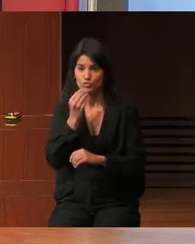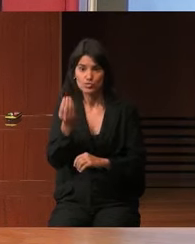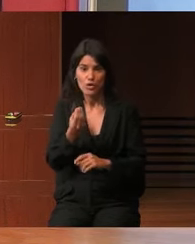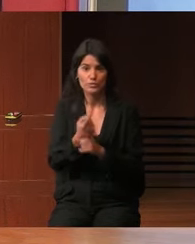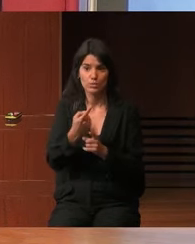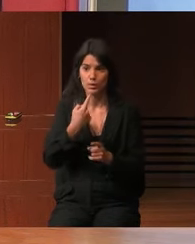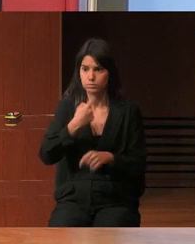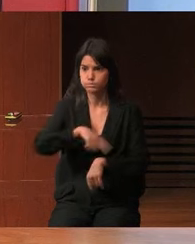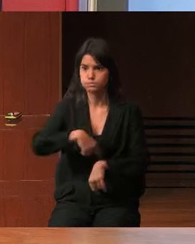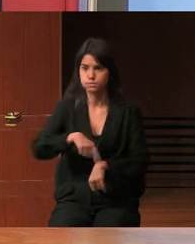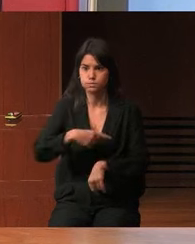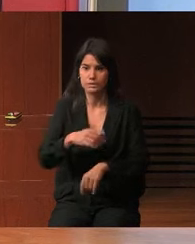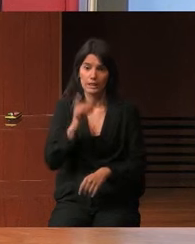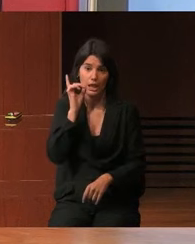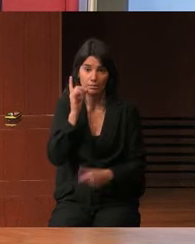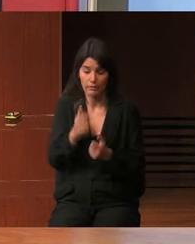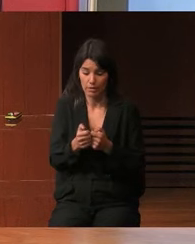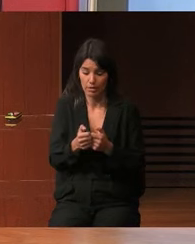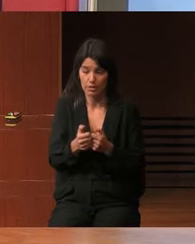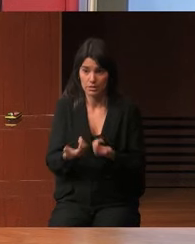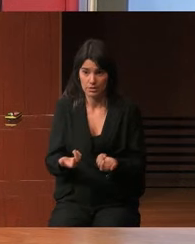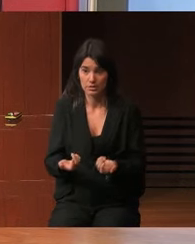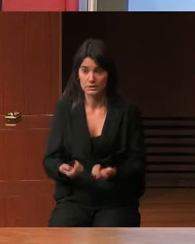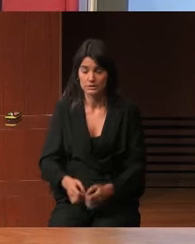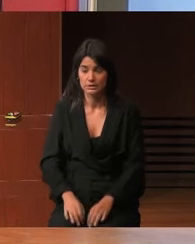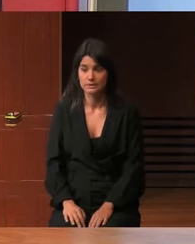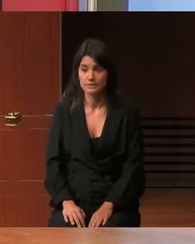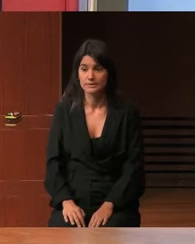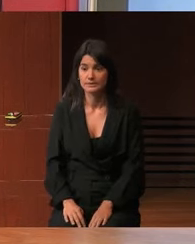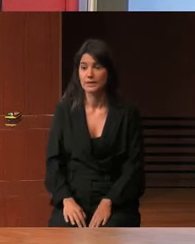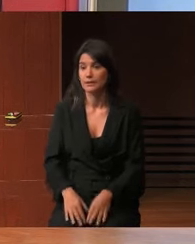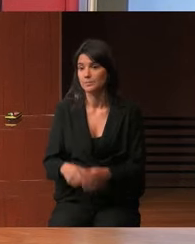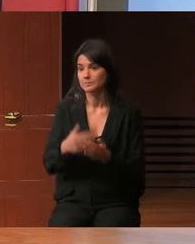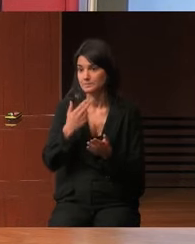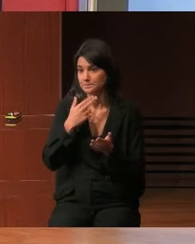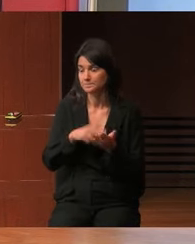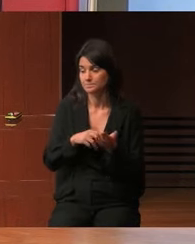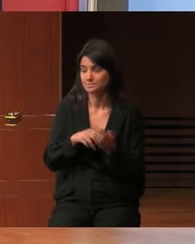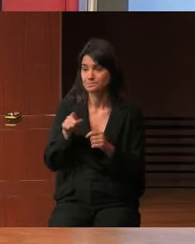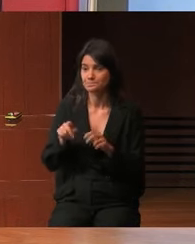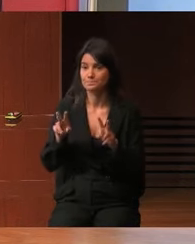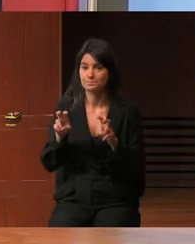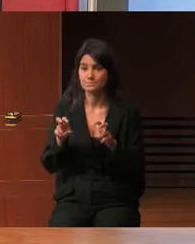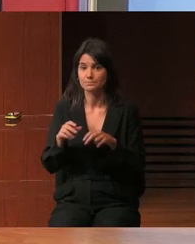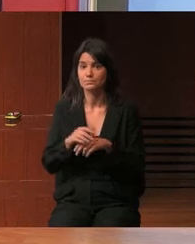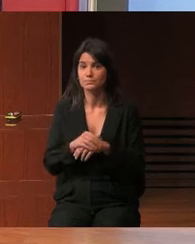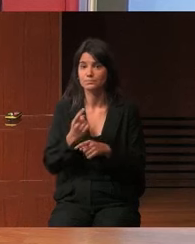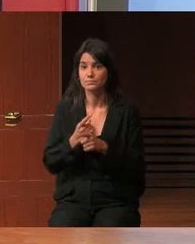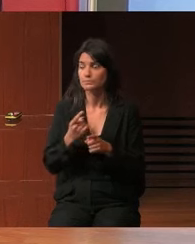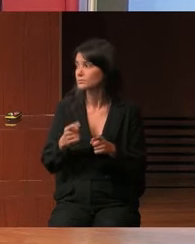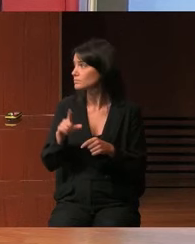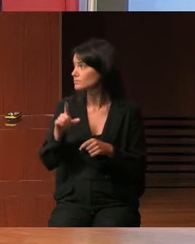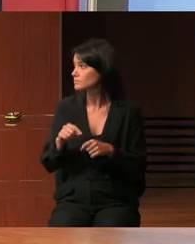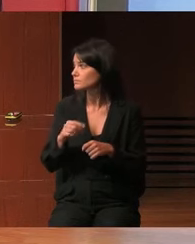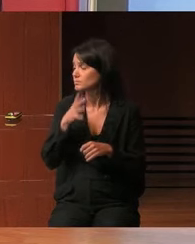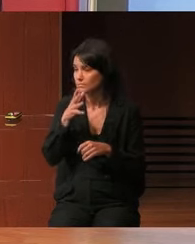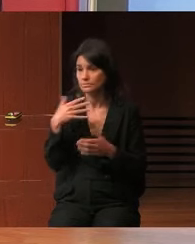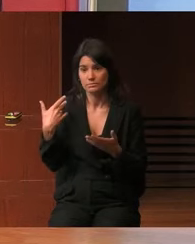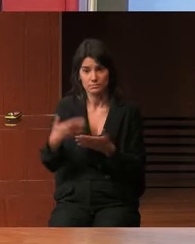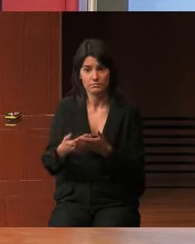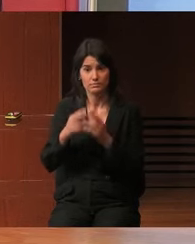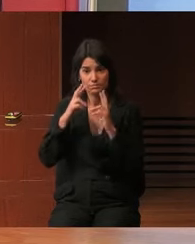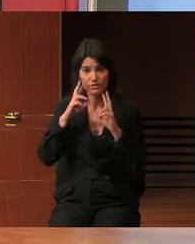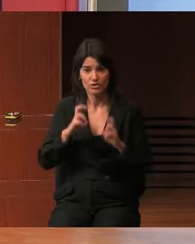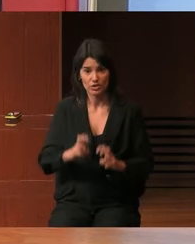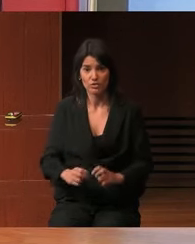muitas horas ao telemóvel? É verdade, é uma questão... Isto tem sido debatido também nas investigações